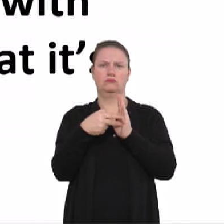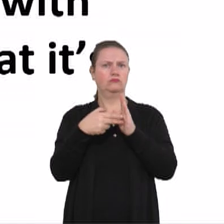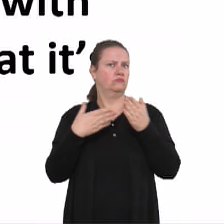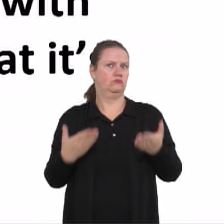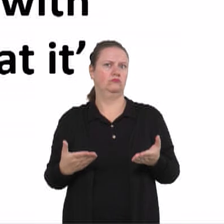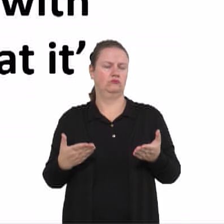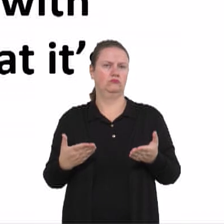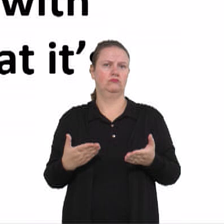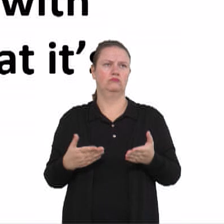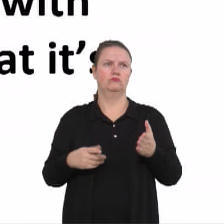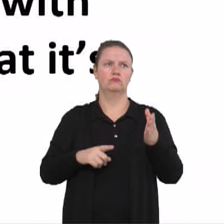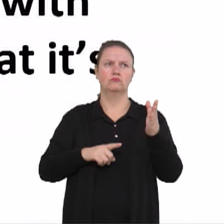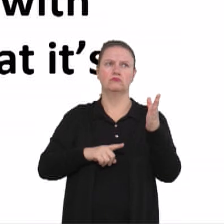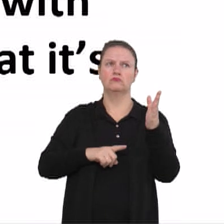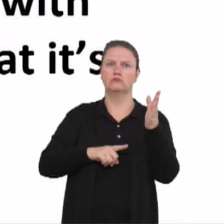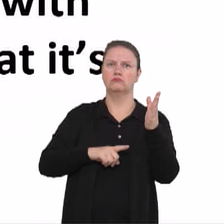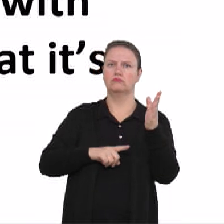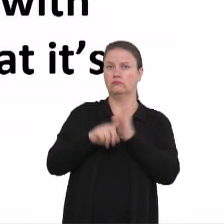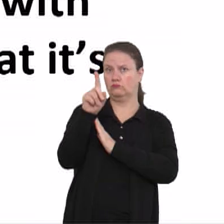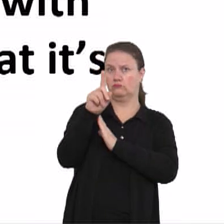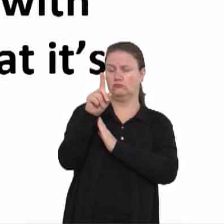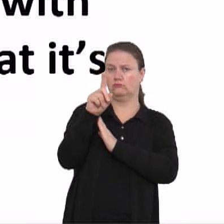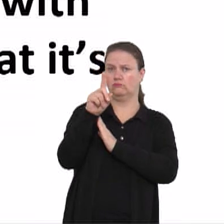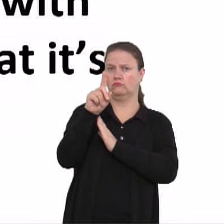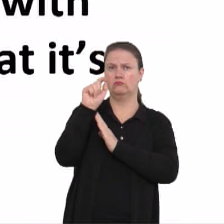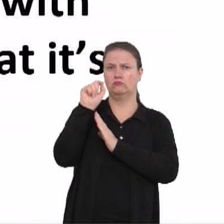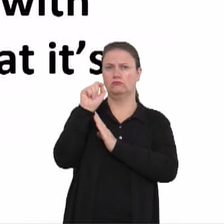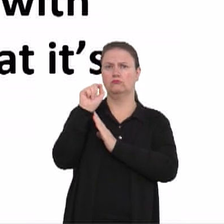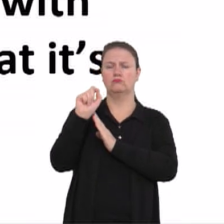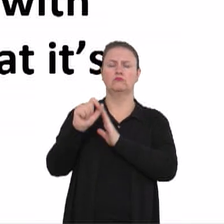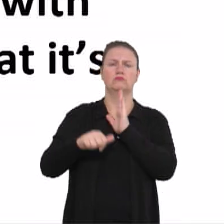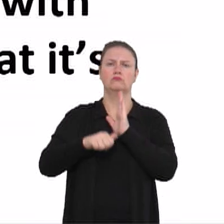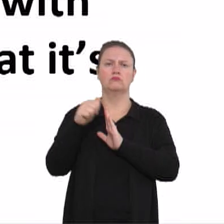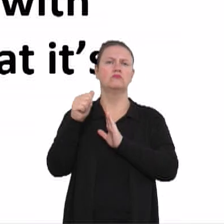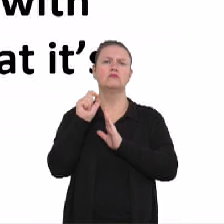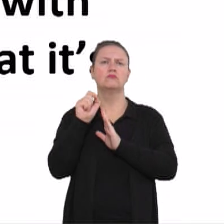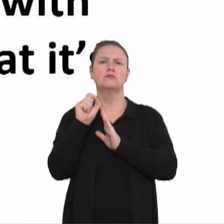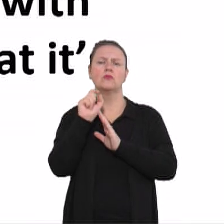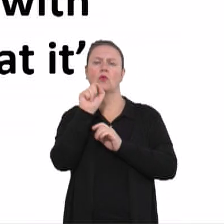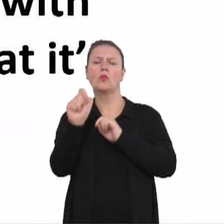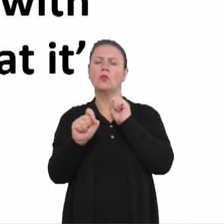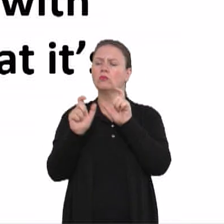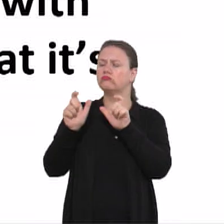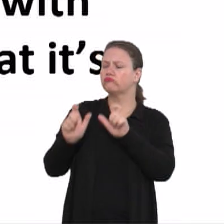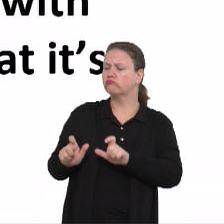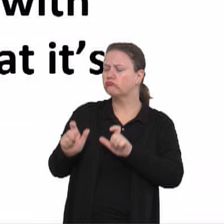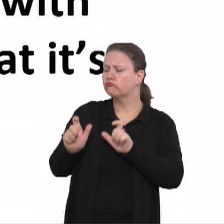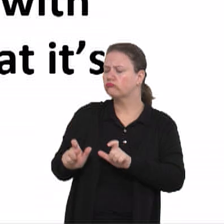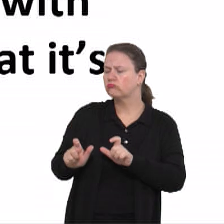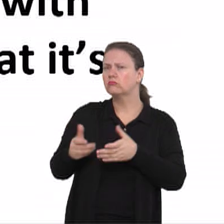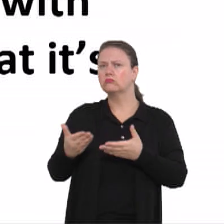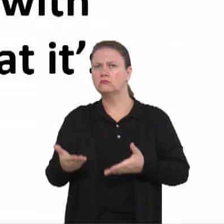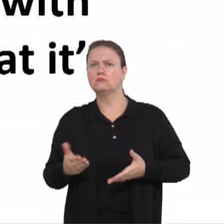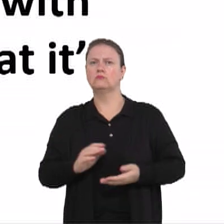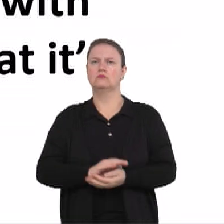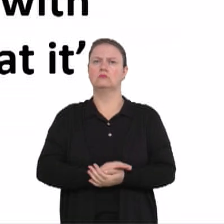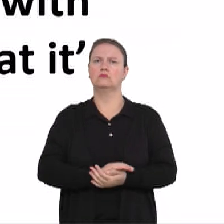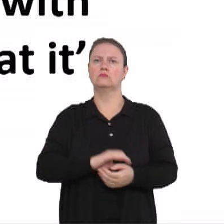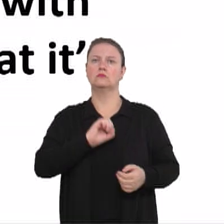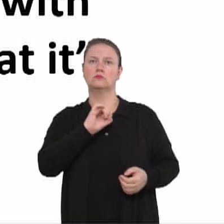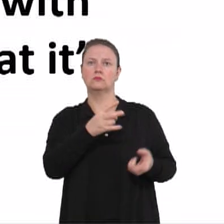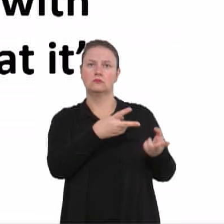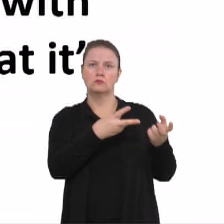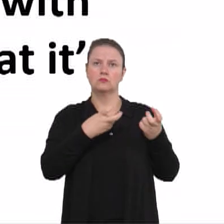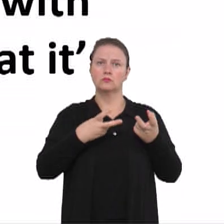a primeira pergunta que eu tenho aqui where is she um dia ela está se a gente observar